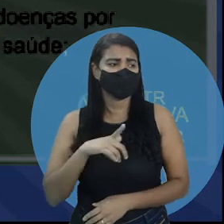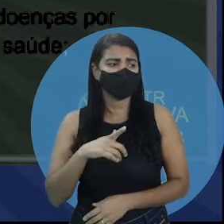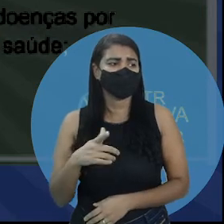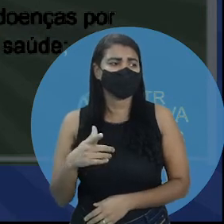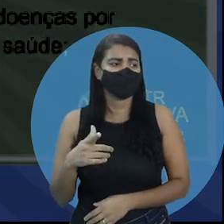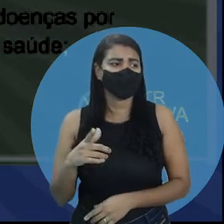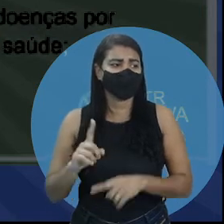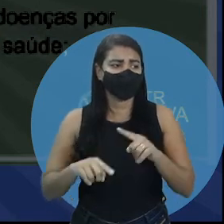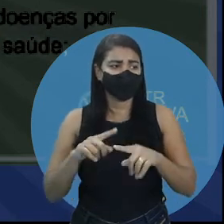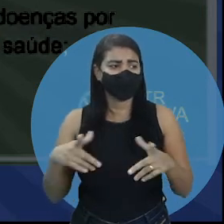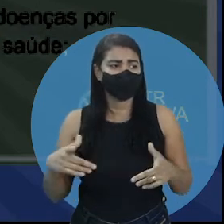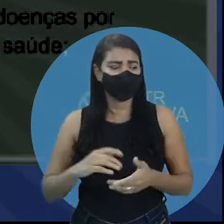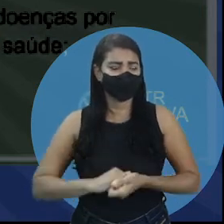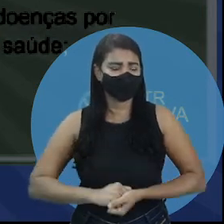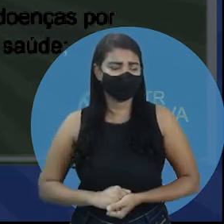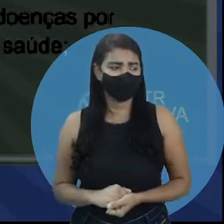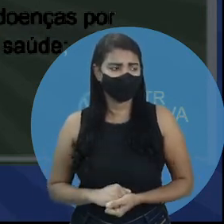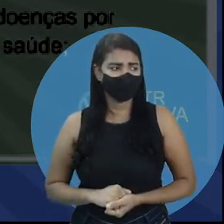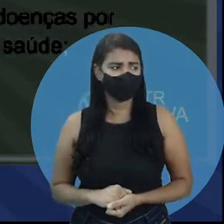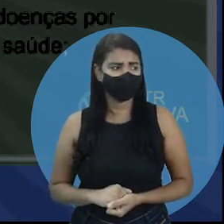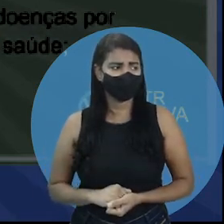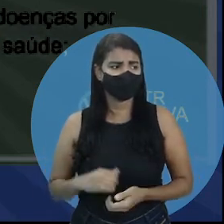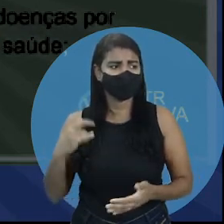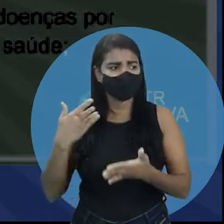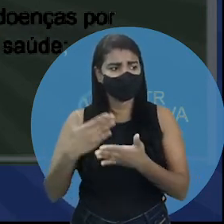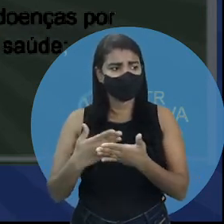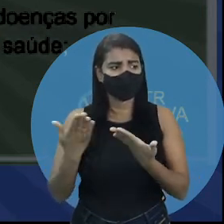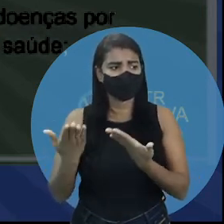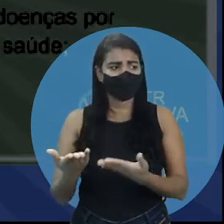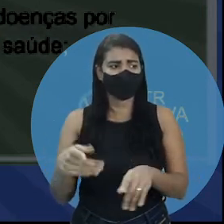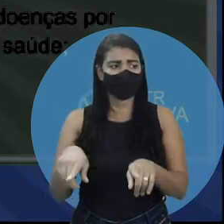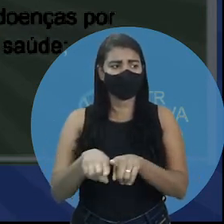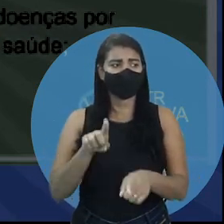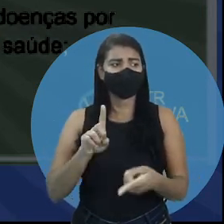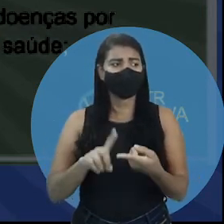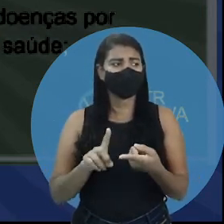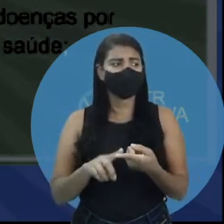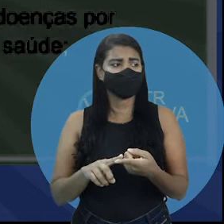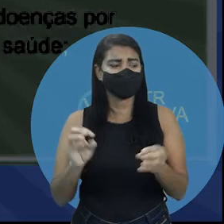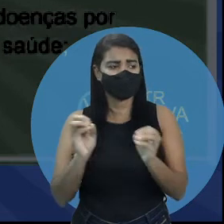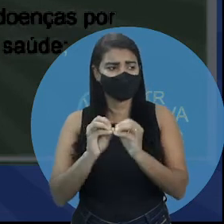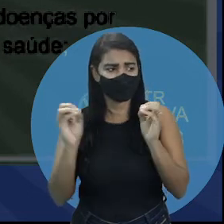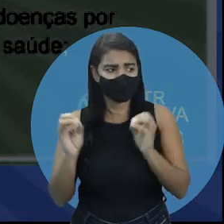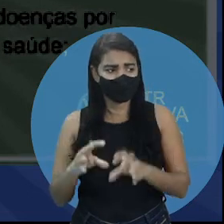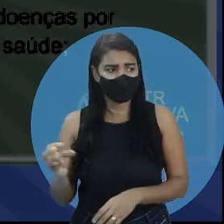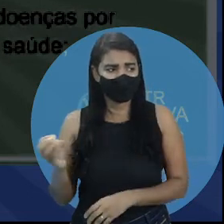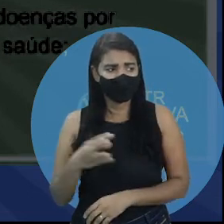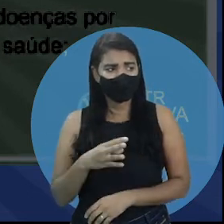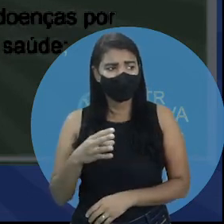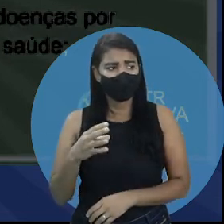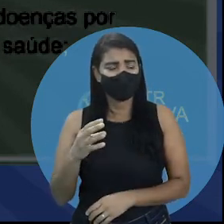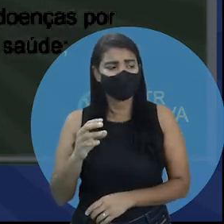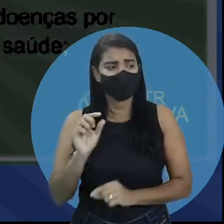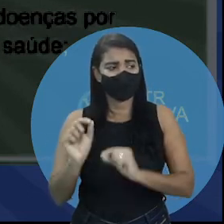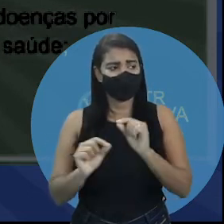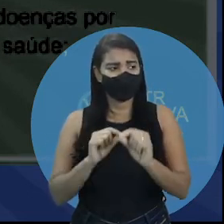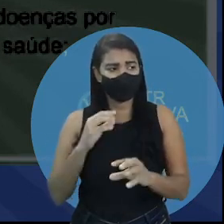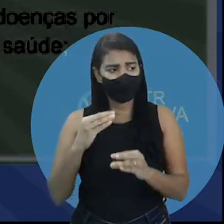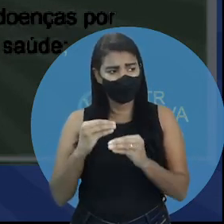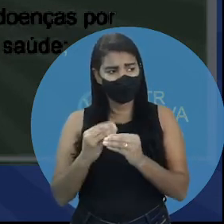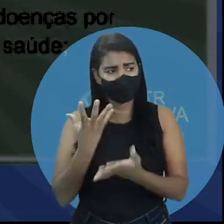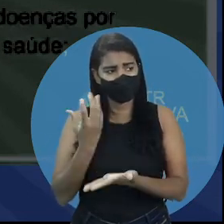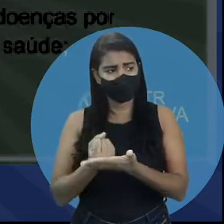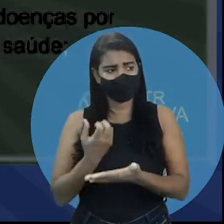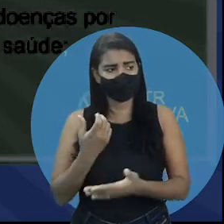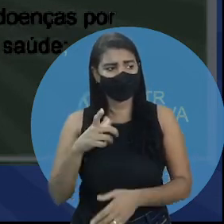atividades. E, além disso, a gente também visou em criar um aplicativo para